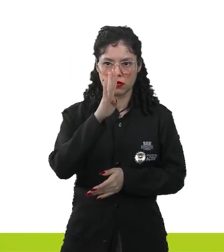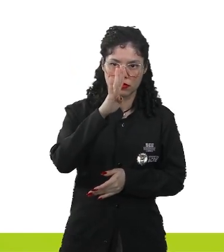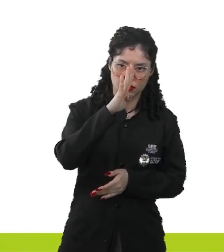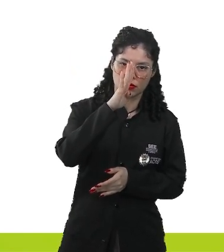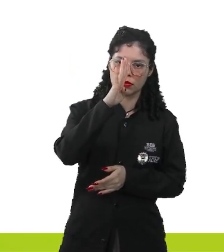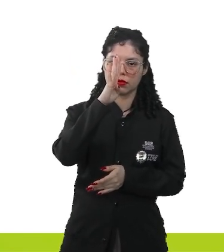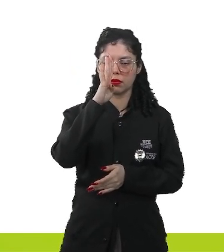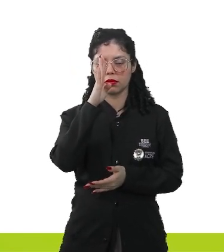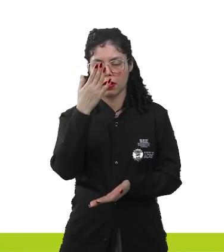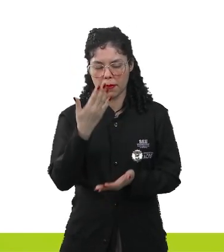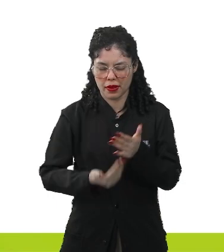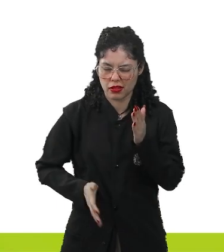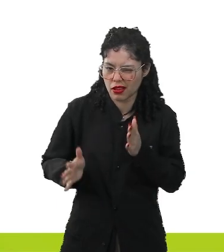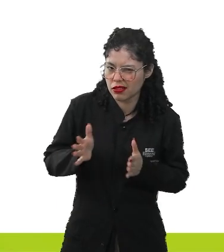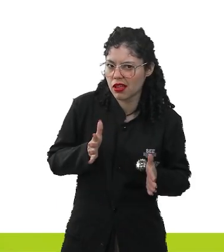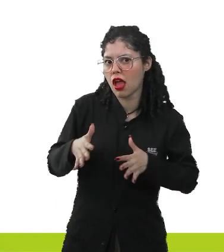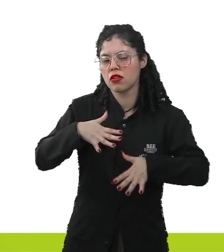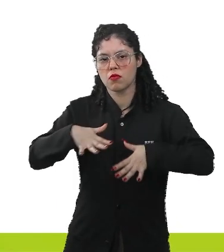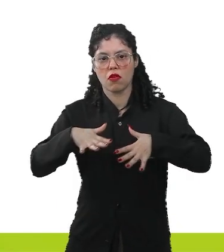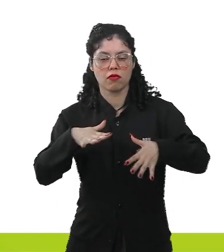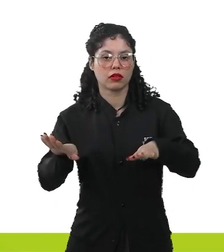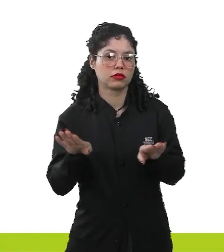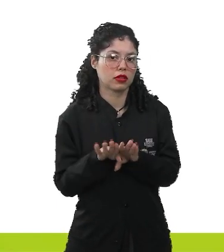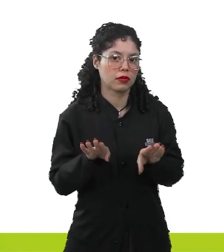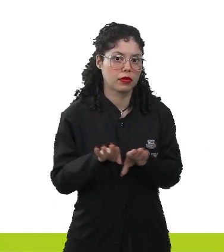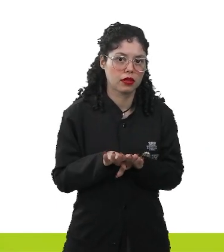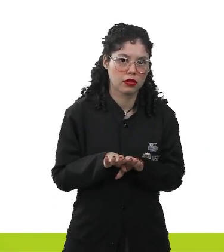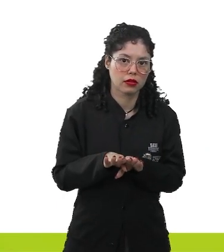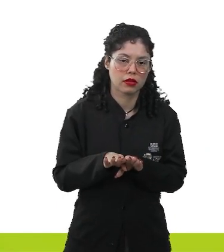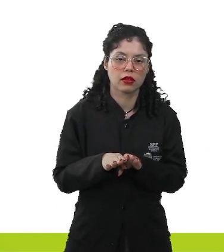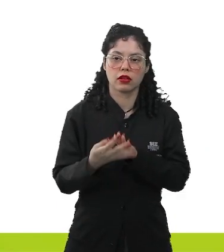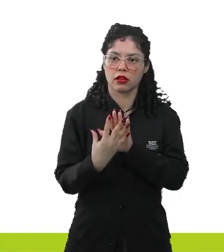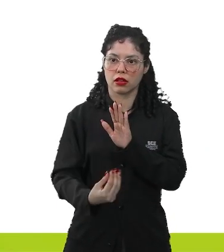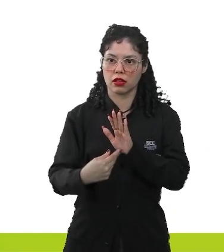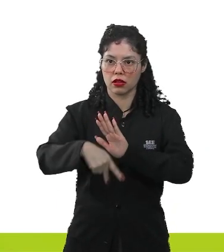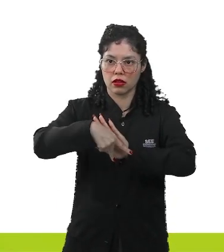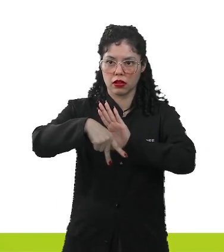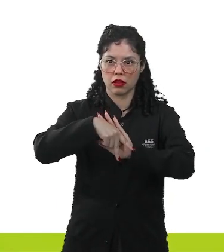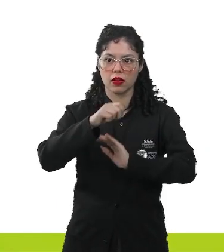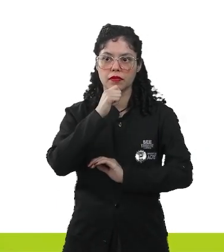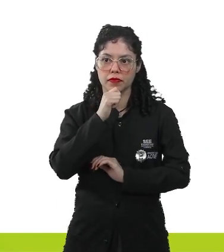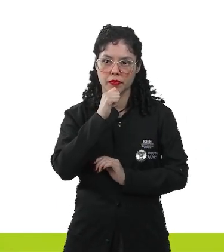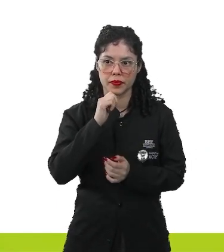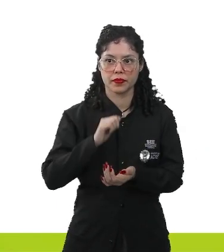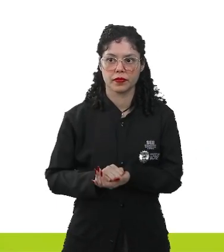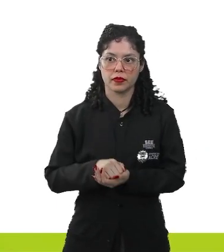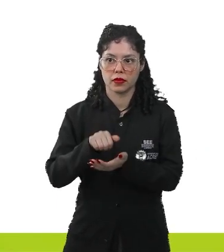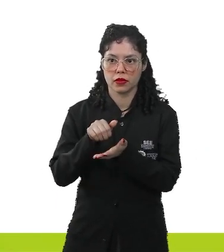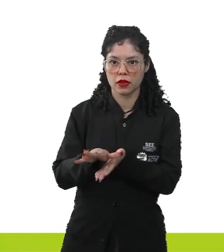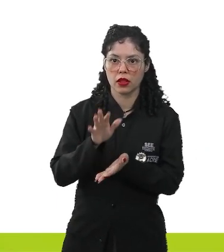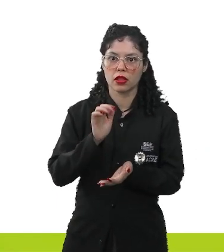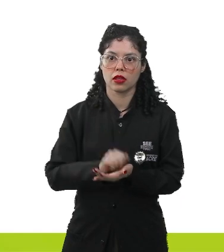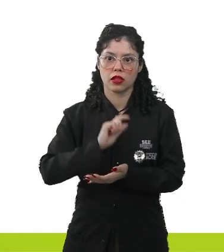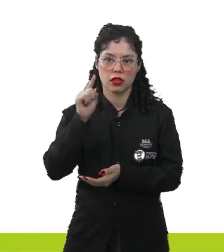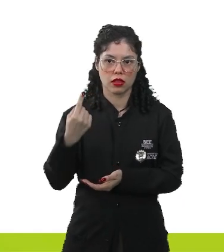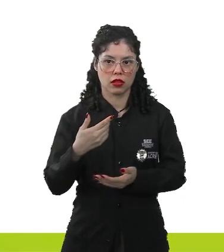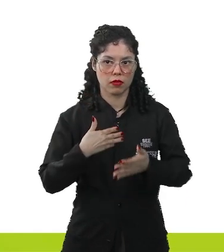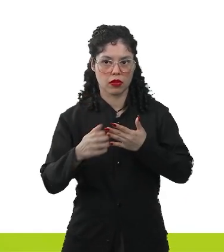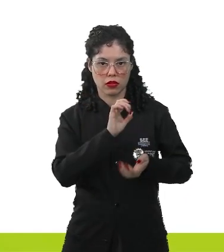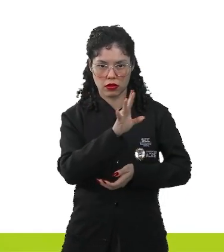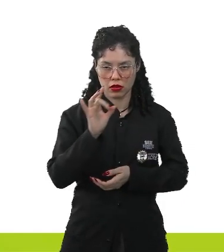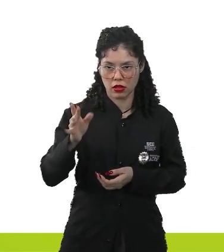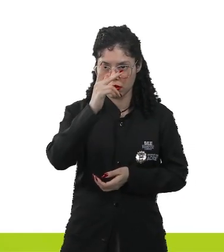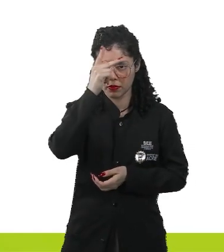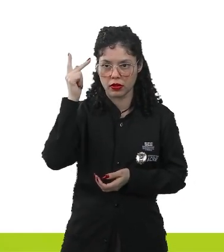perda de sensibilidade de movimentos e reflexos. Apesar de a eliminação e a absorção do álcool depender de cada